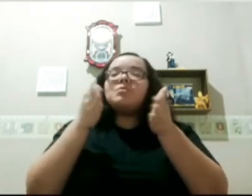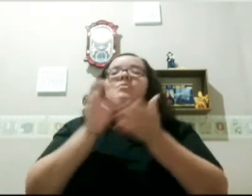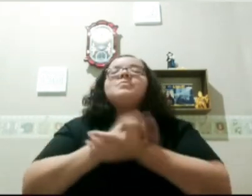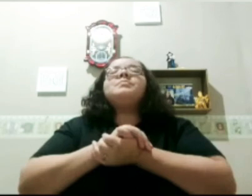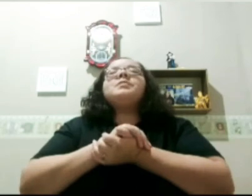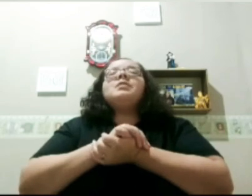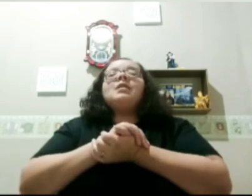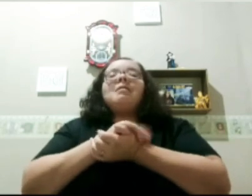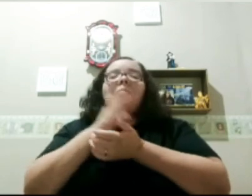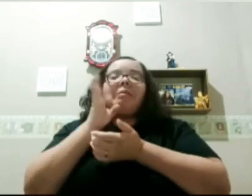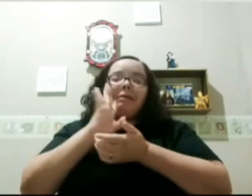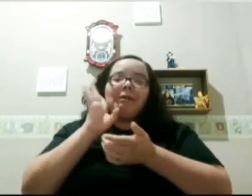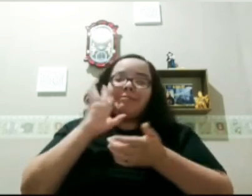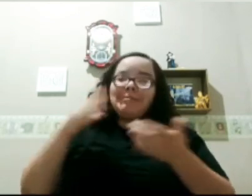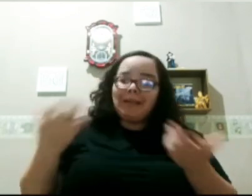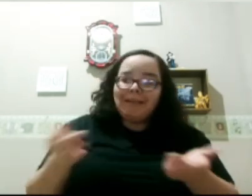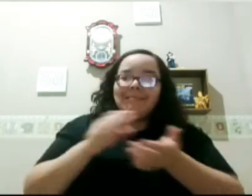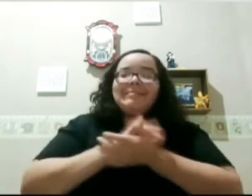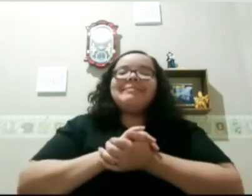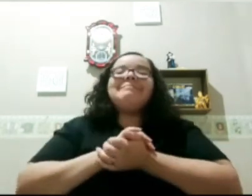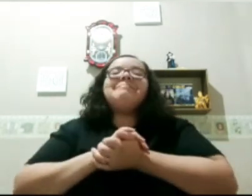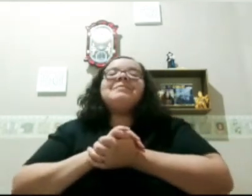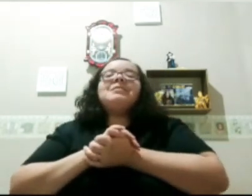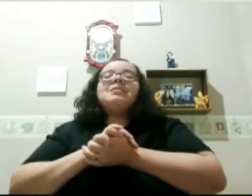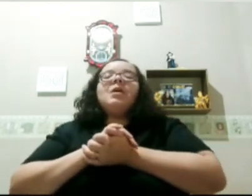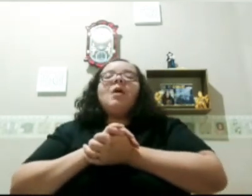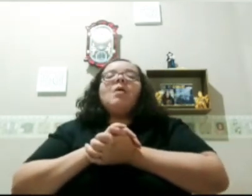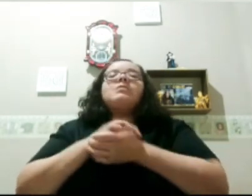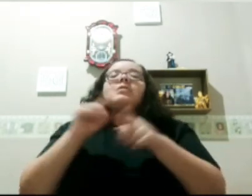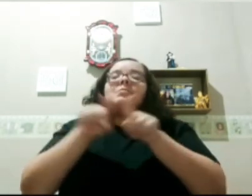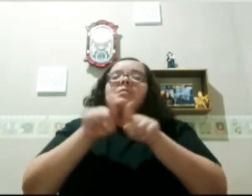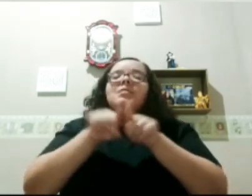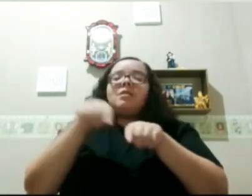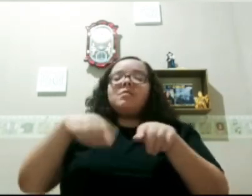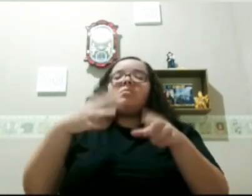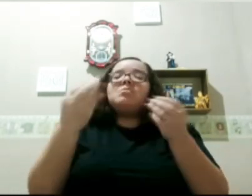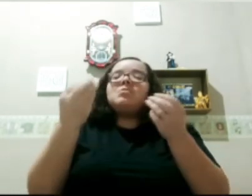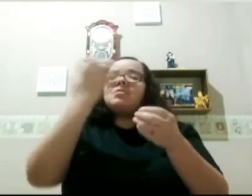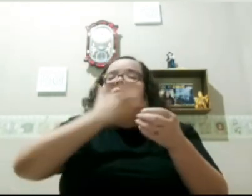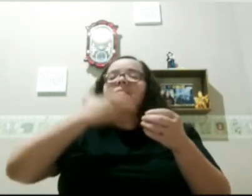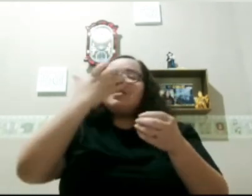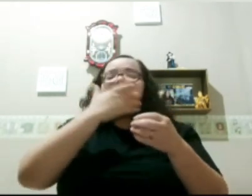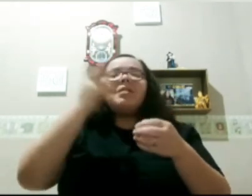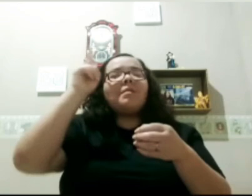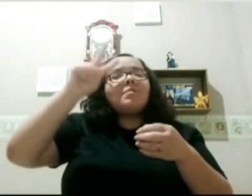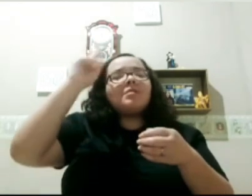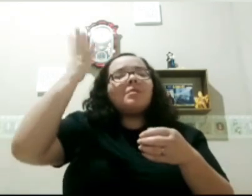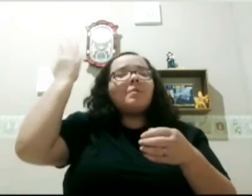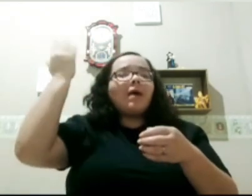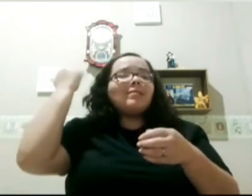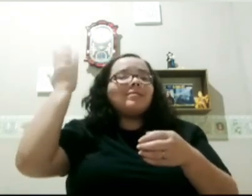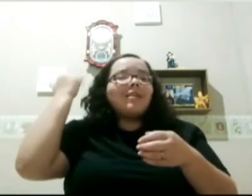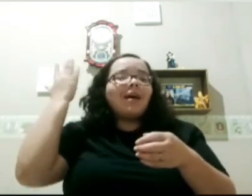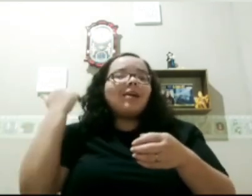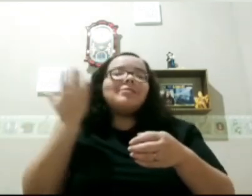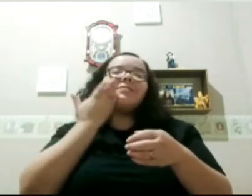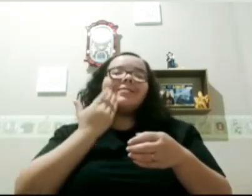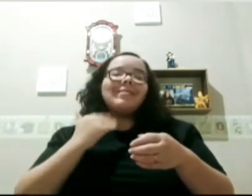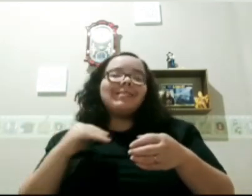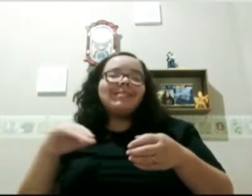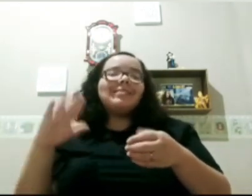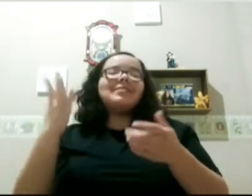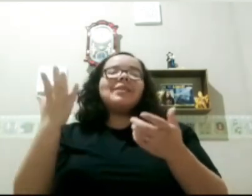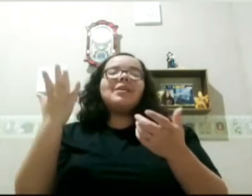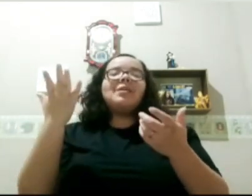bacana, não é não? Pois então, é isso. No mais, o programa foi de muita música, muitas lembranças dos tempos